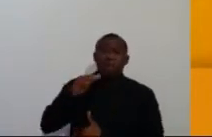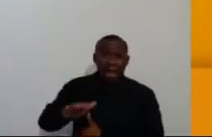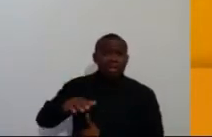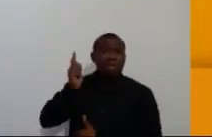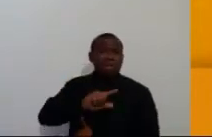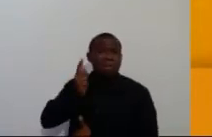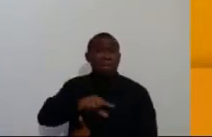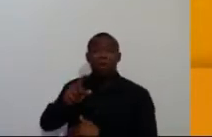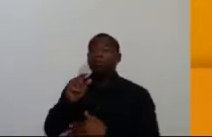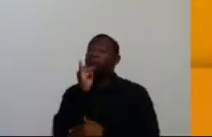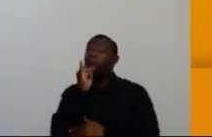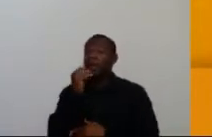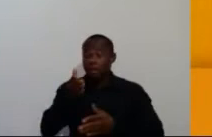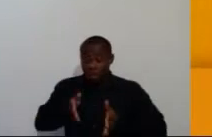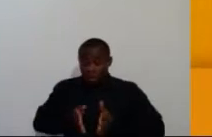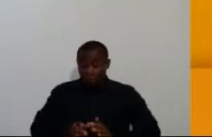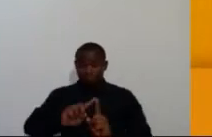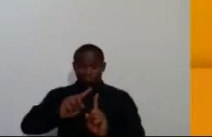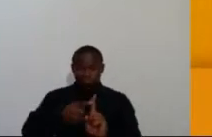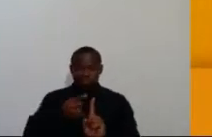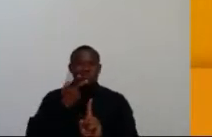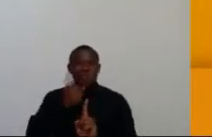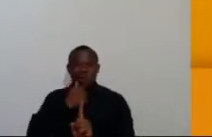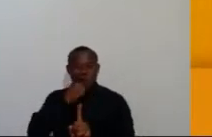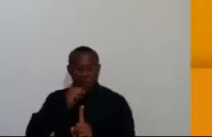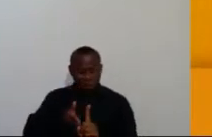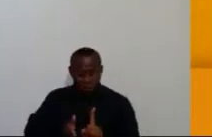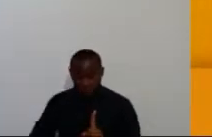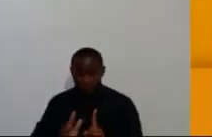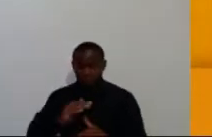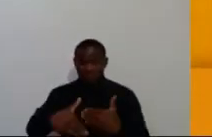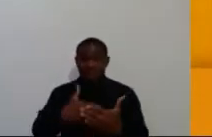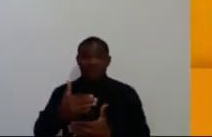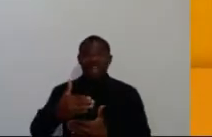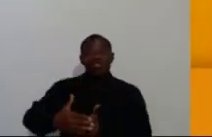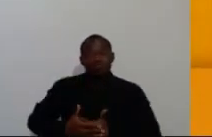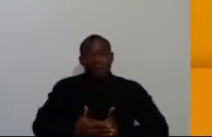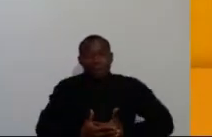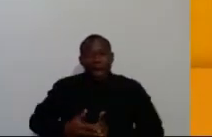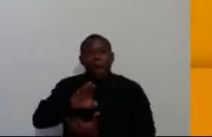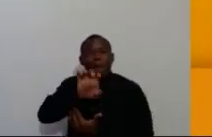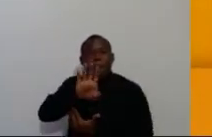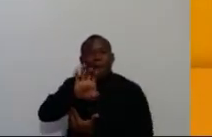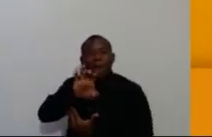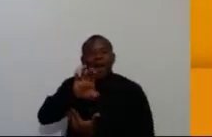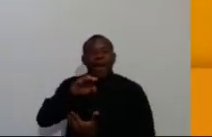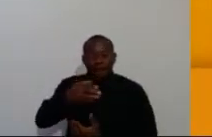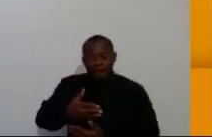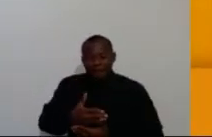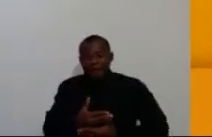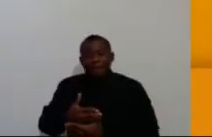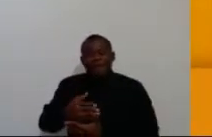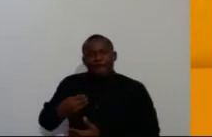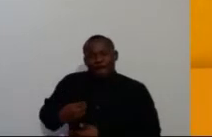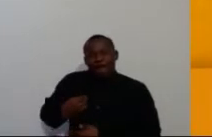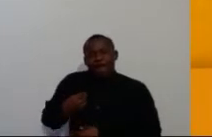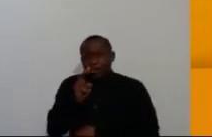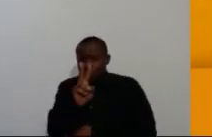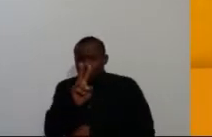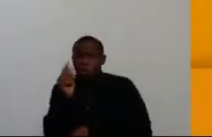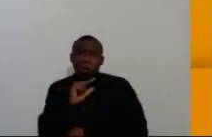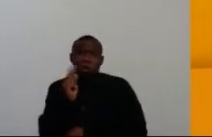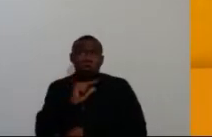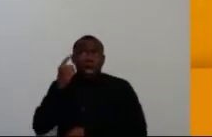do que meu pai a vida inteira? É muita informação que chega para ela. Então, ela é uma esponja, ela absorve mesmo tudo isso. E adquire esse tipo de